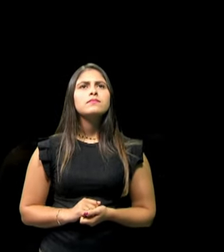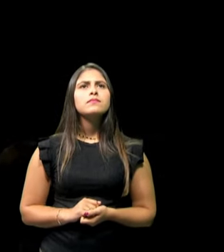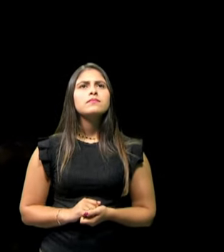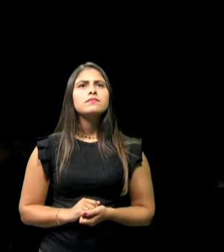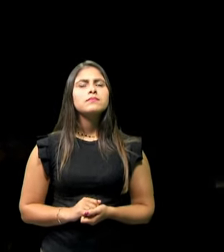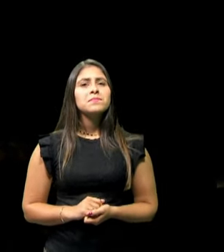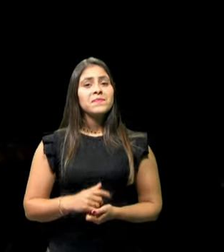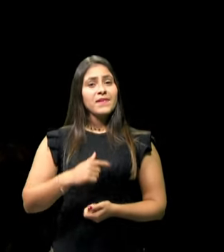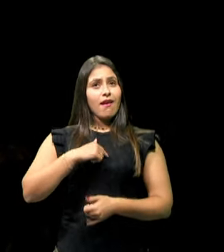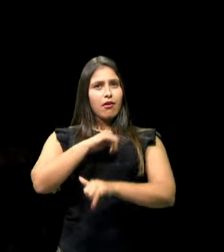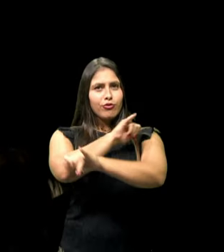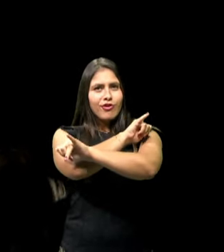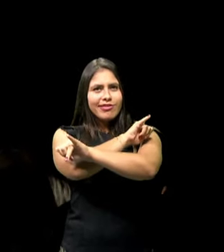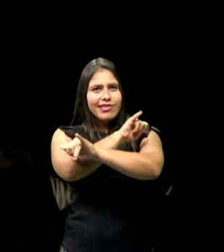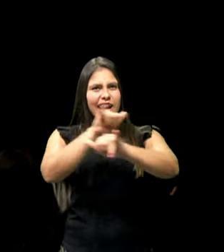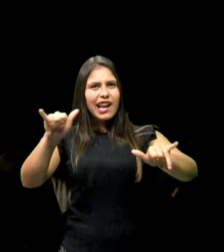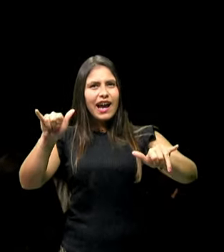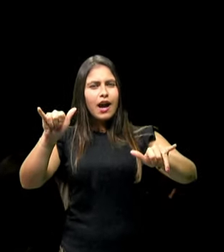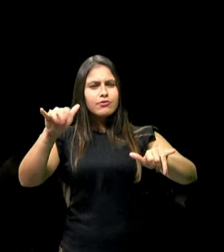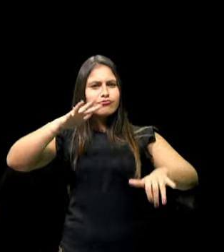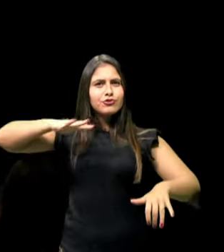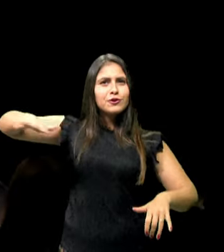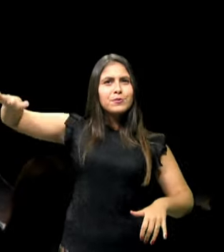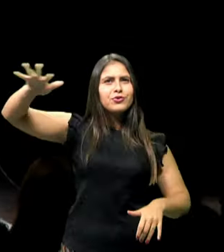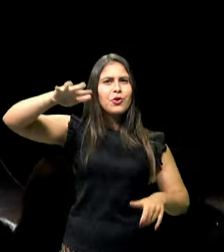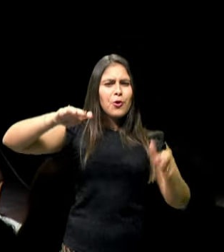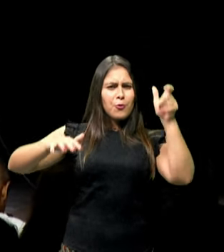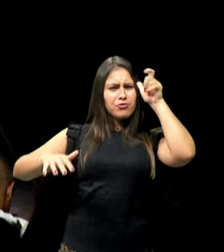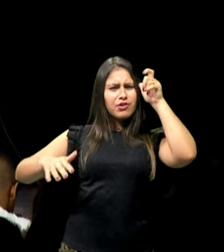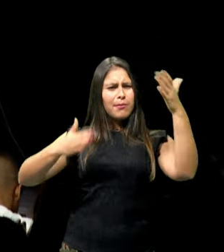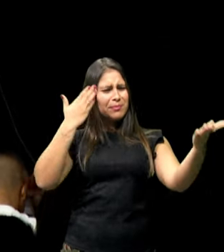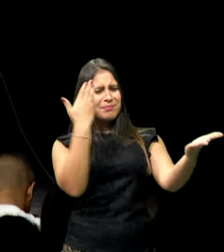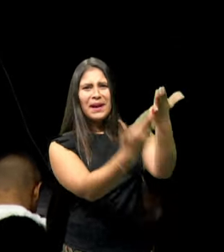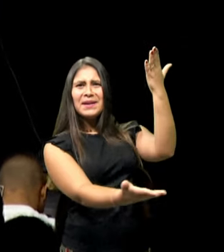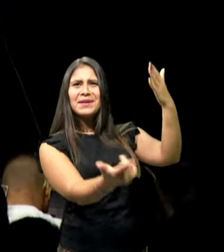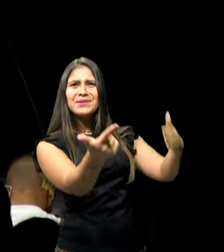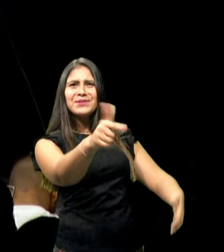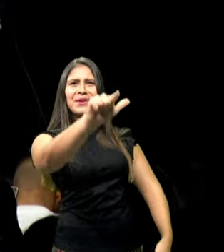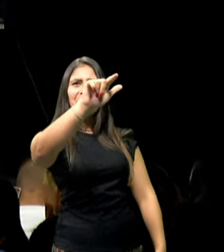Eu declaro no mundo espiritual que o diabo perdeu mais uma vez.